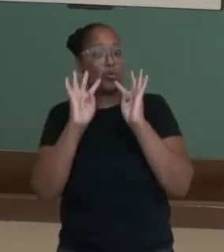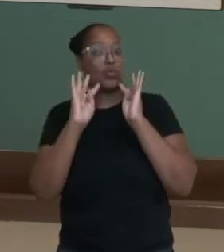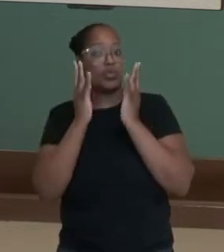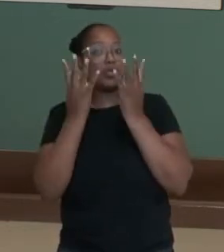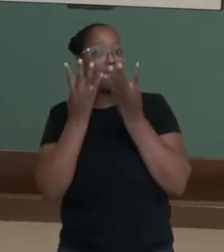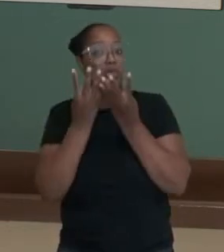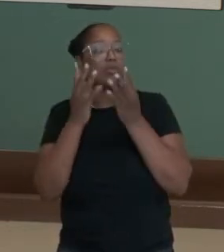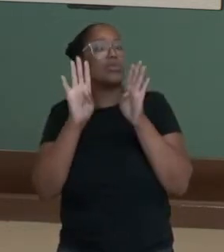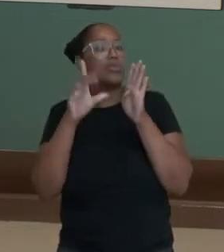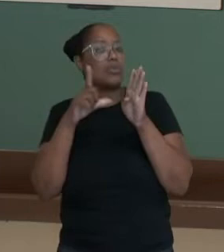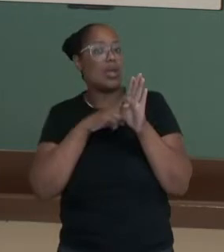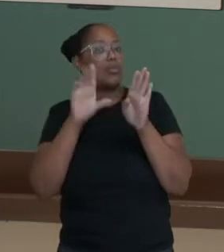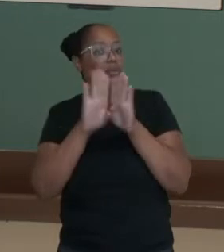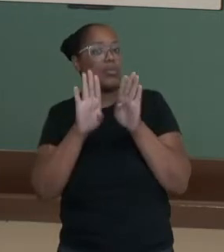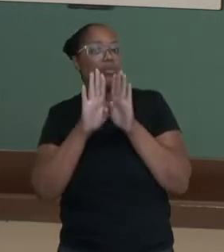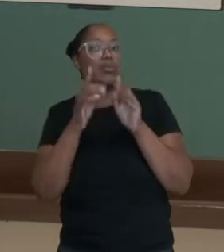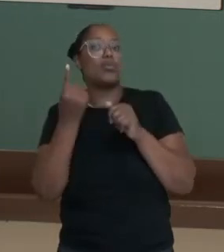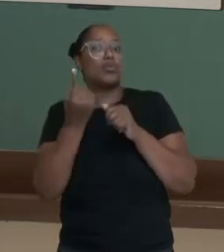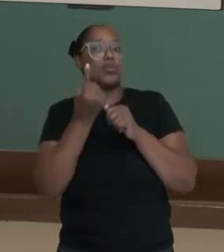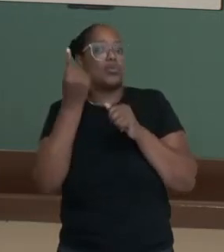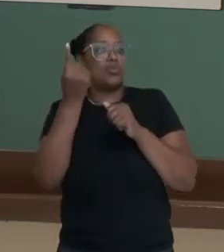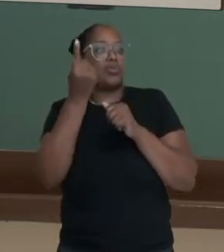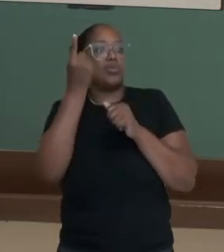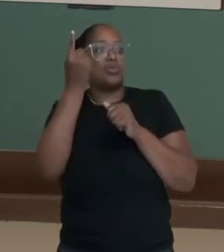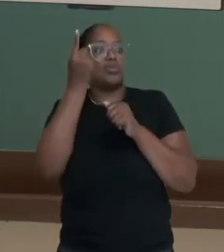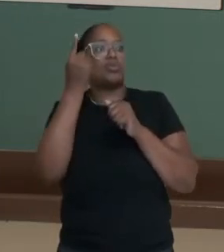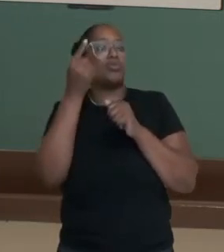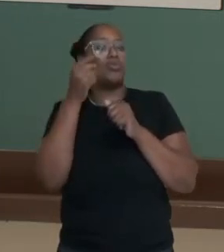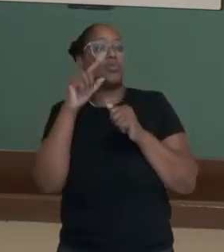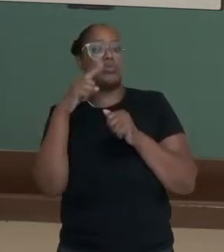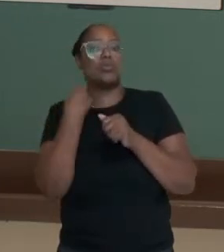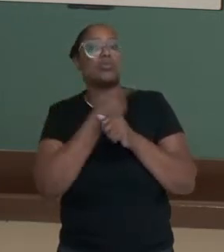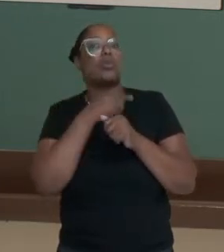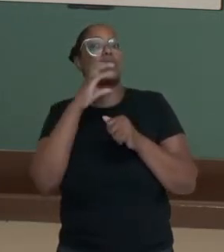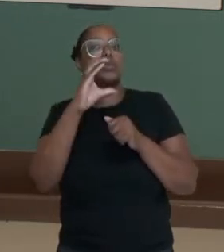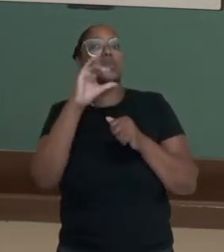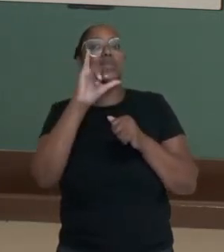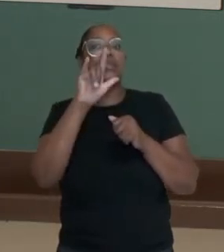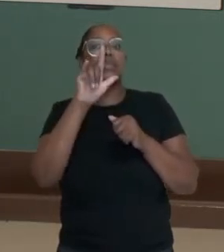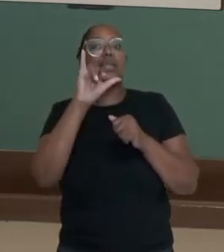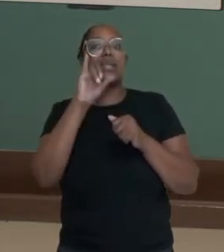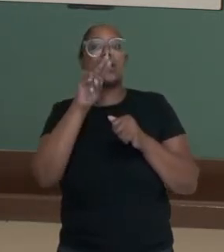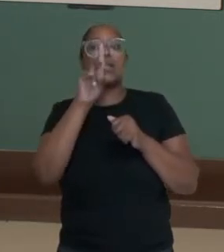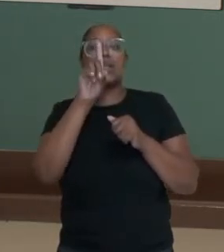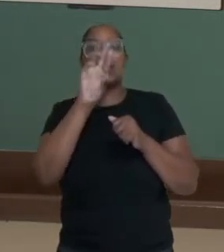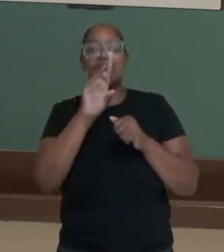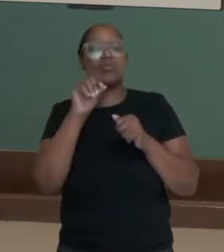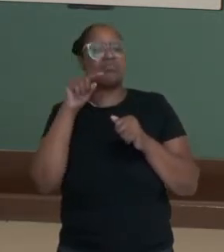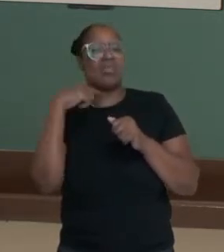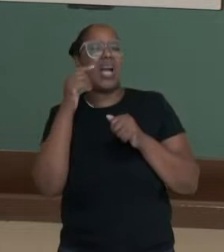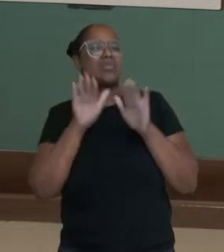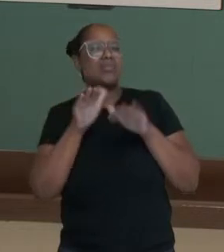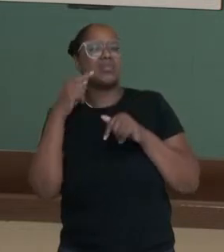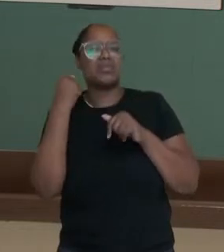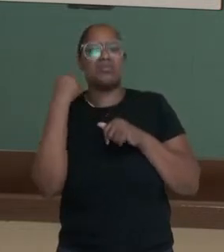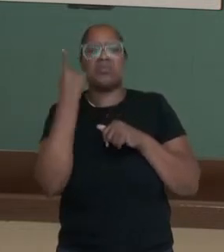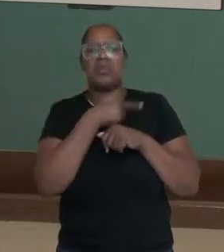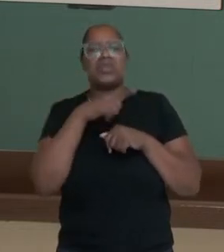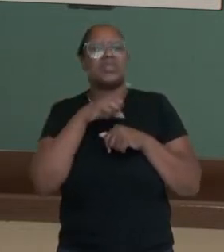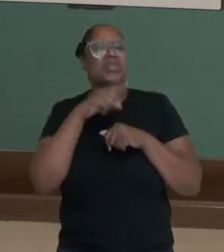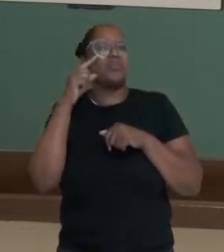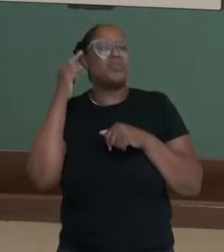uma altura ali. A espessura, nesse caso, vai ser a altura do nosso cilindro, que às vezes a gente tem dificuldade de ver as